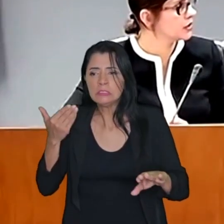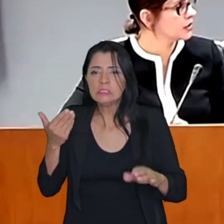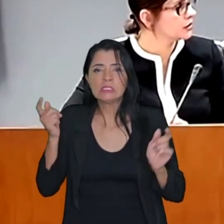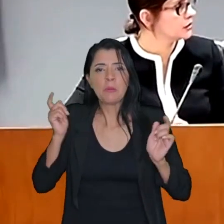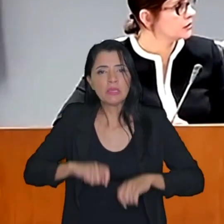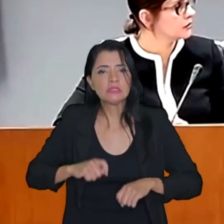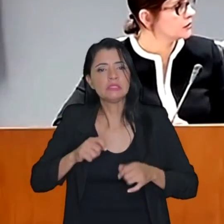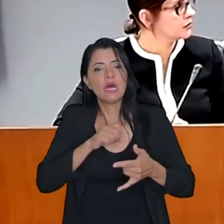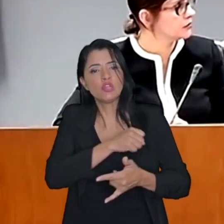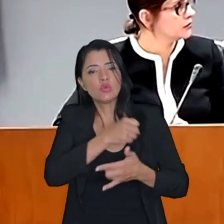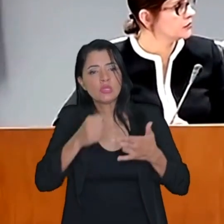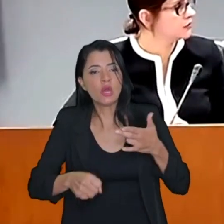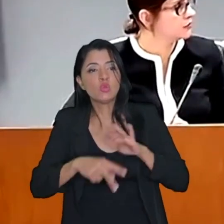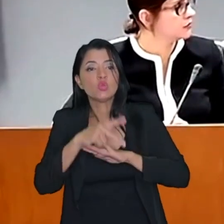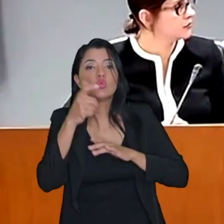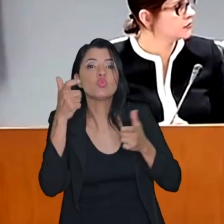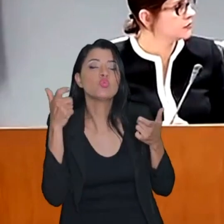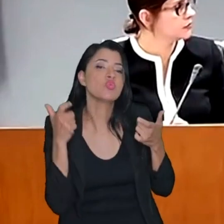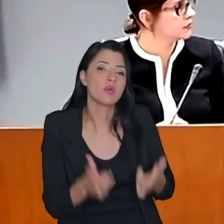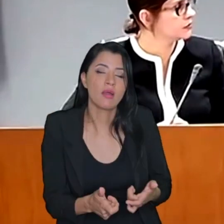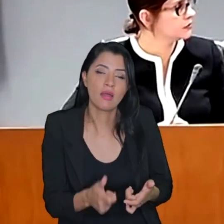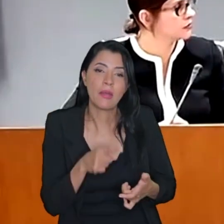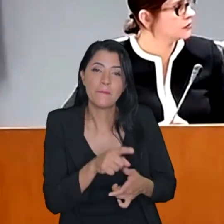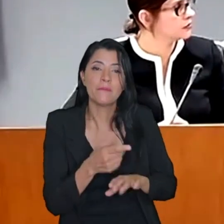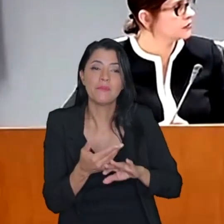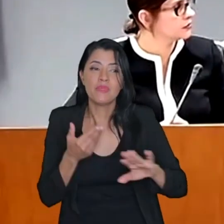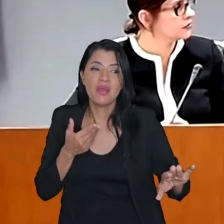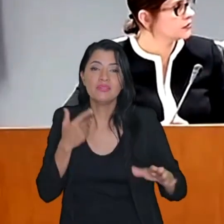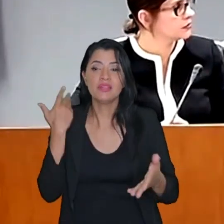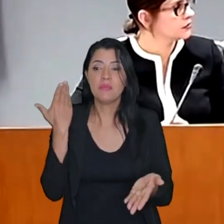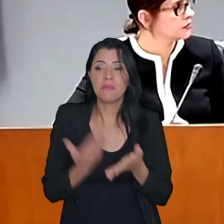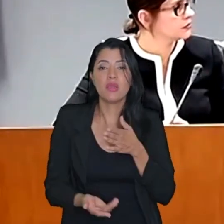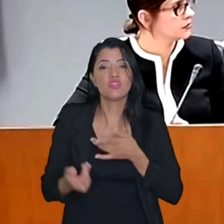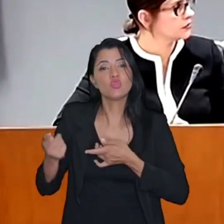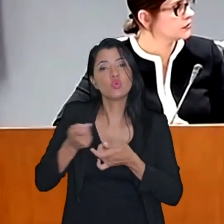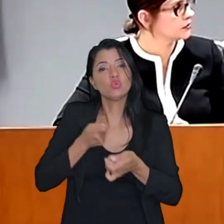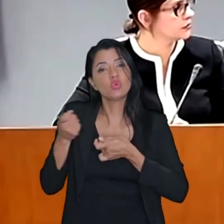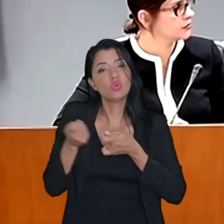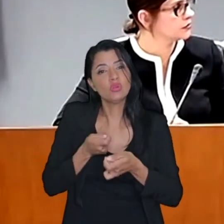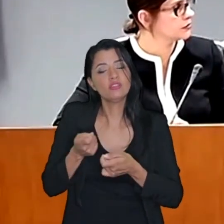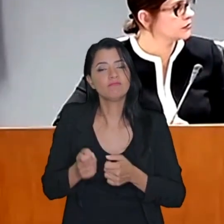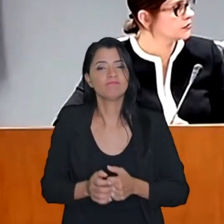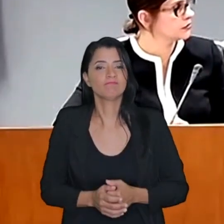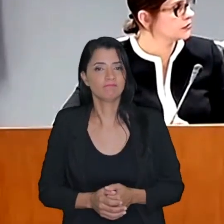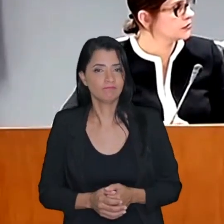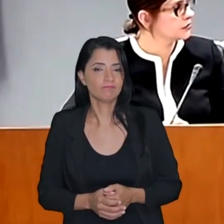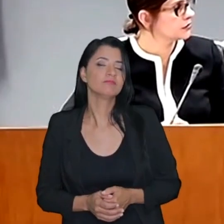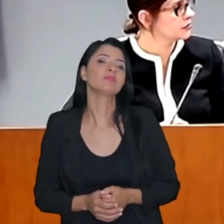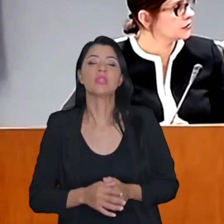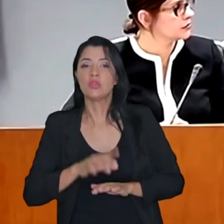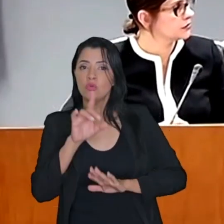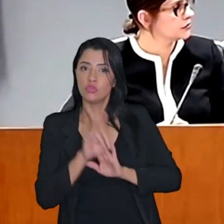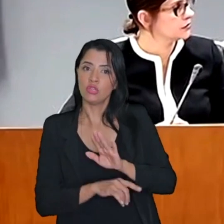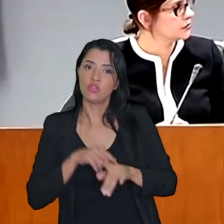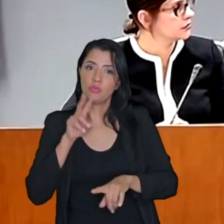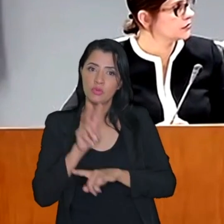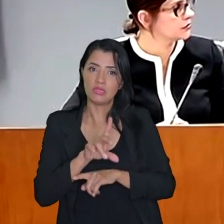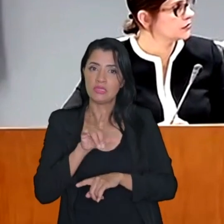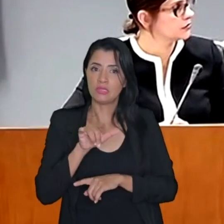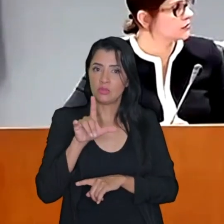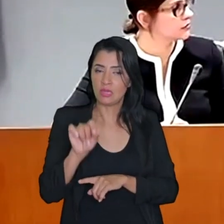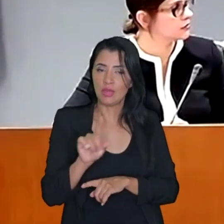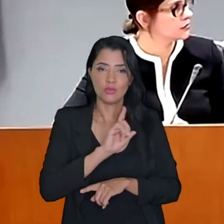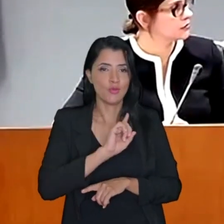capacidade jurisdicional do titular, mais o titular perde o controle sobre ele. E o direito de proteção de dados